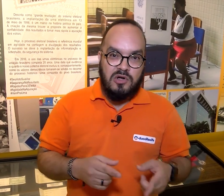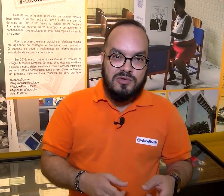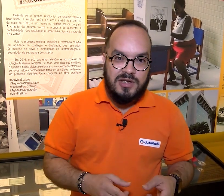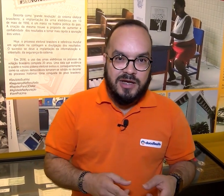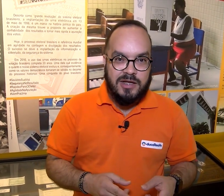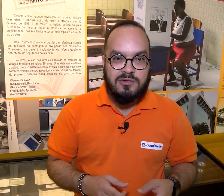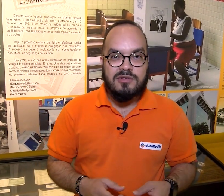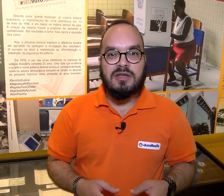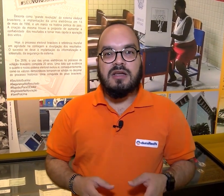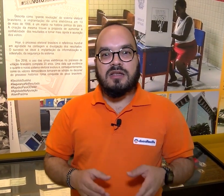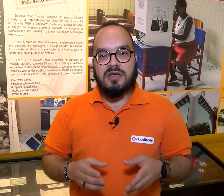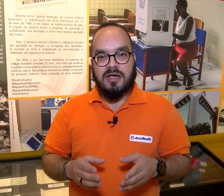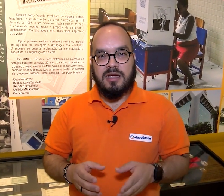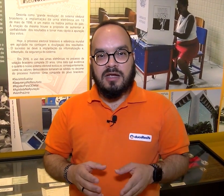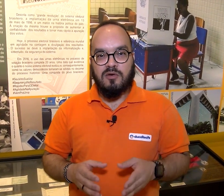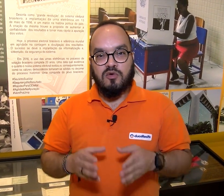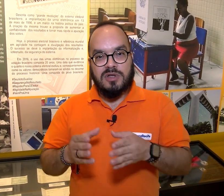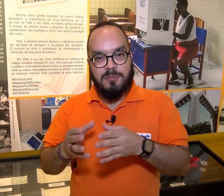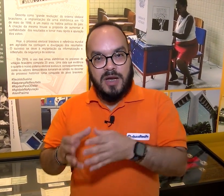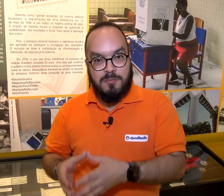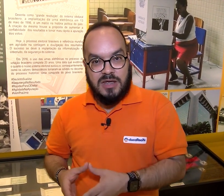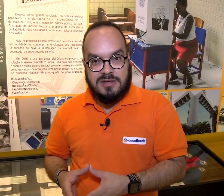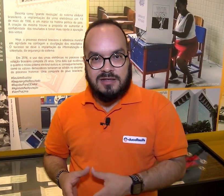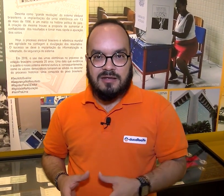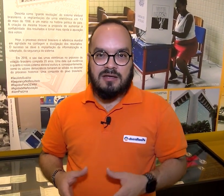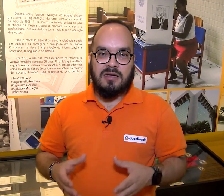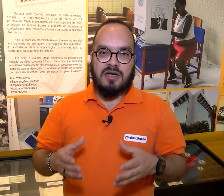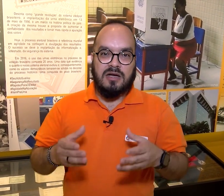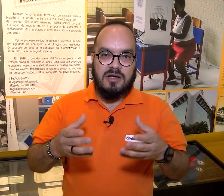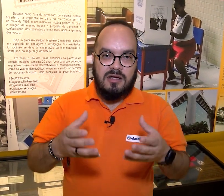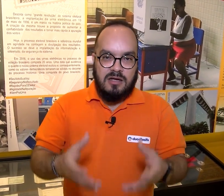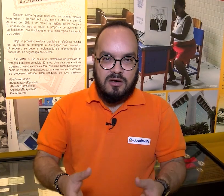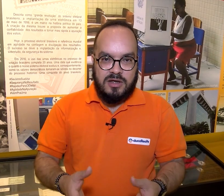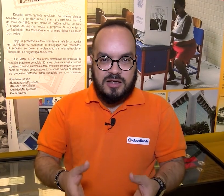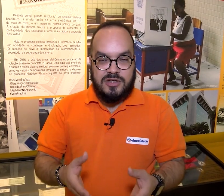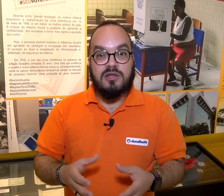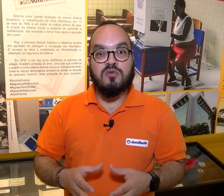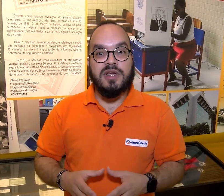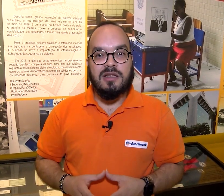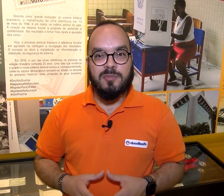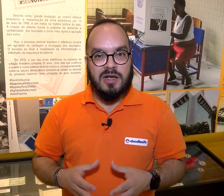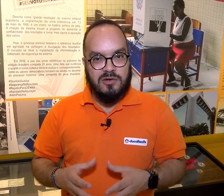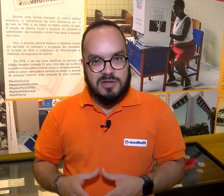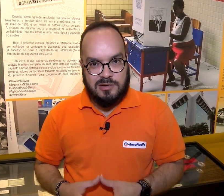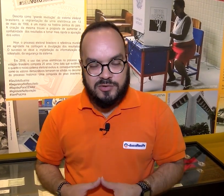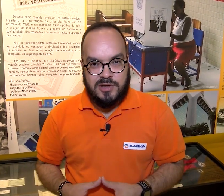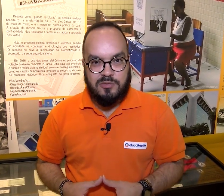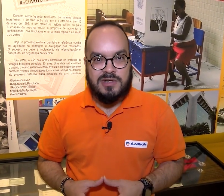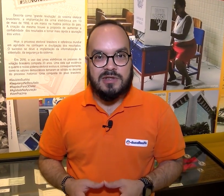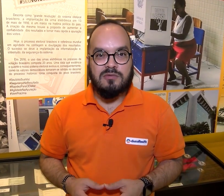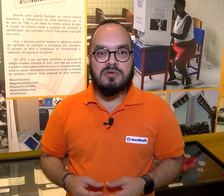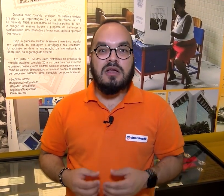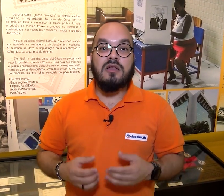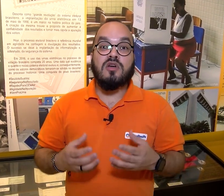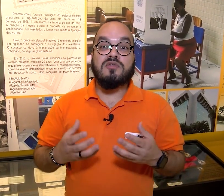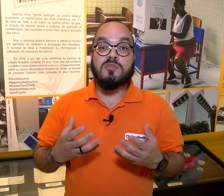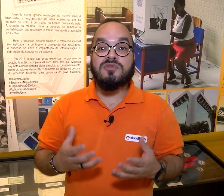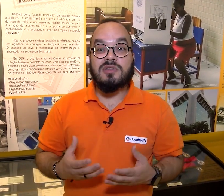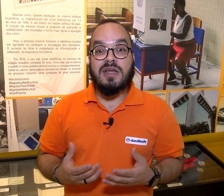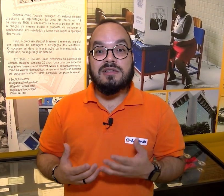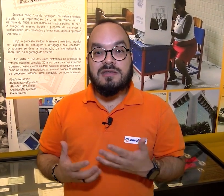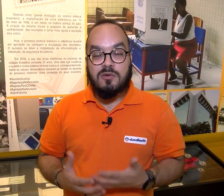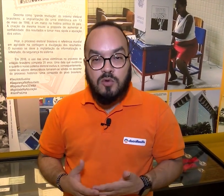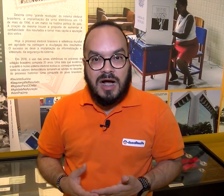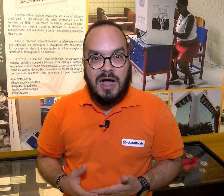meio do voto direto, que é outra premissa instituída pela nossa Constituição, nós